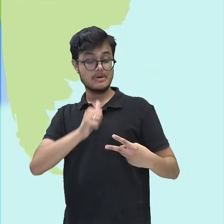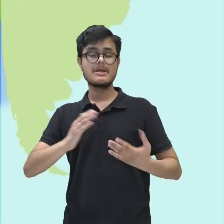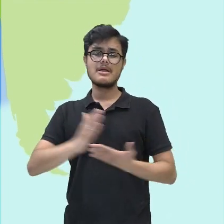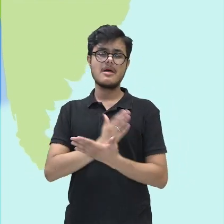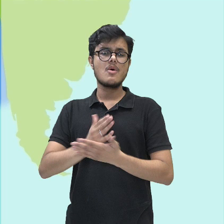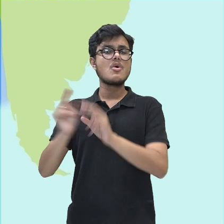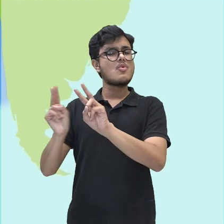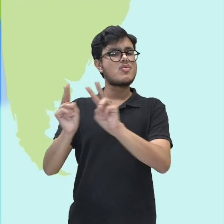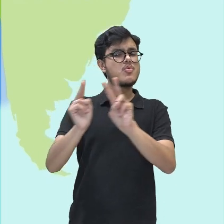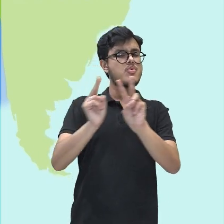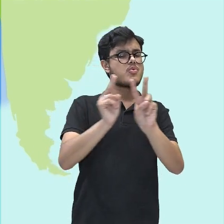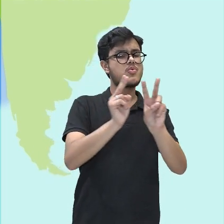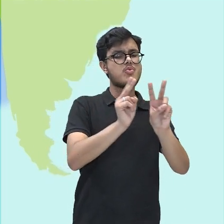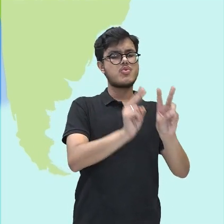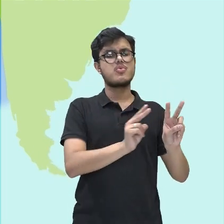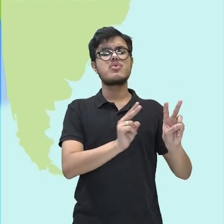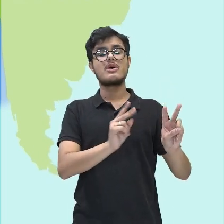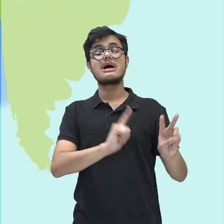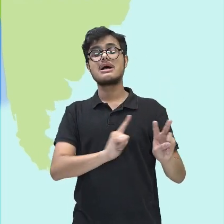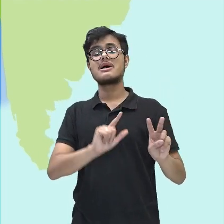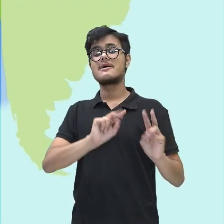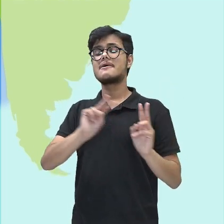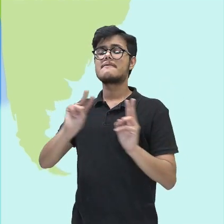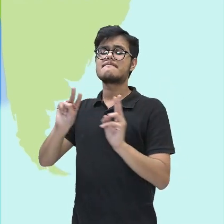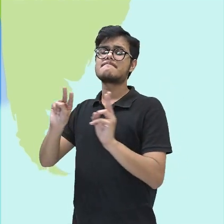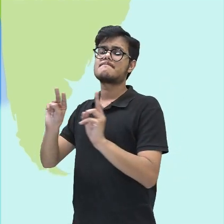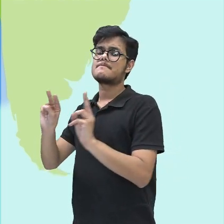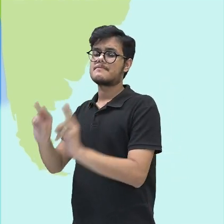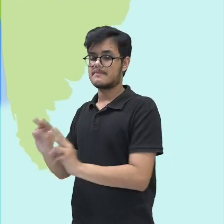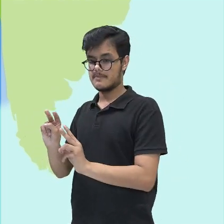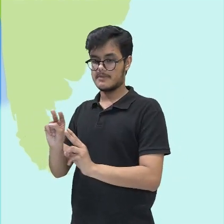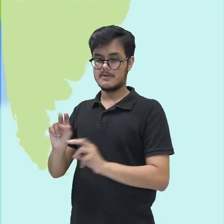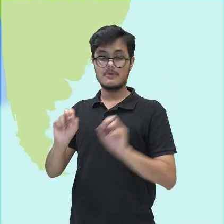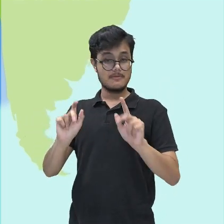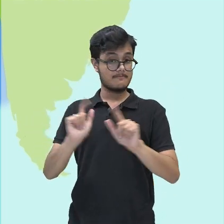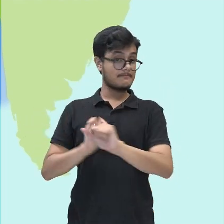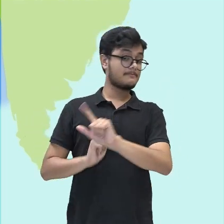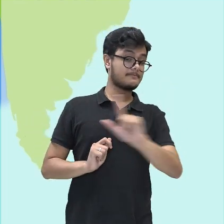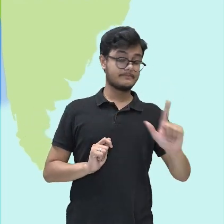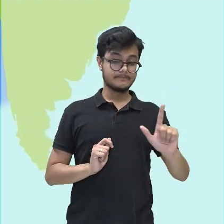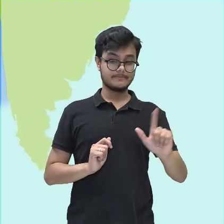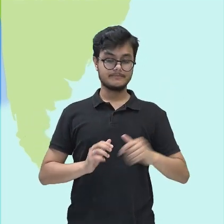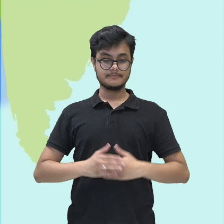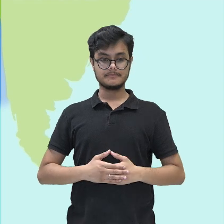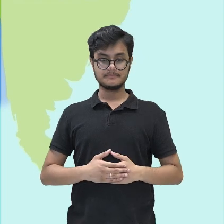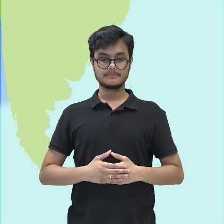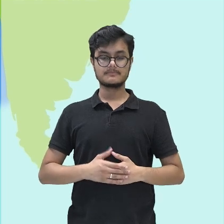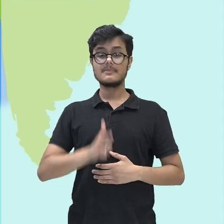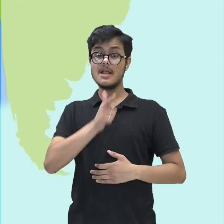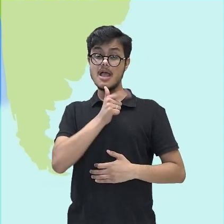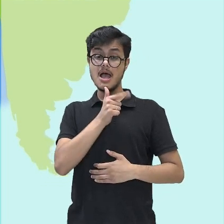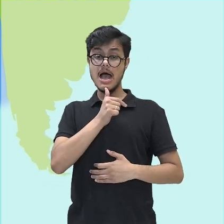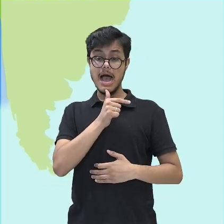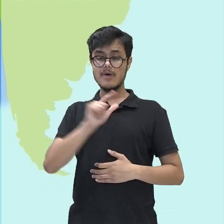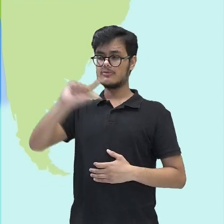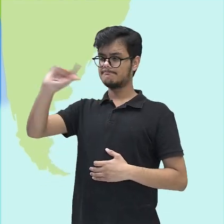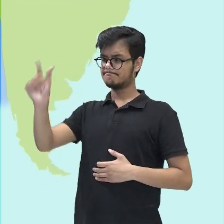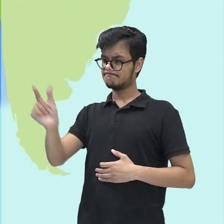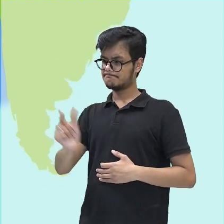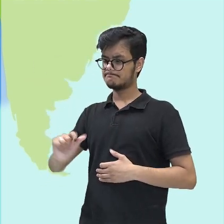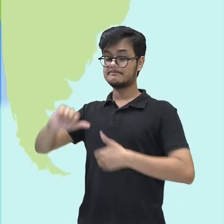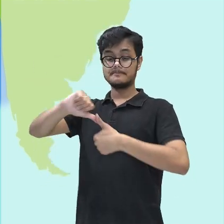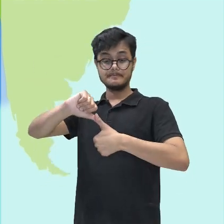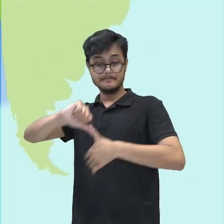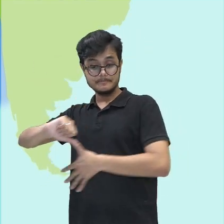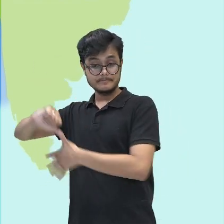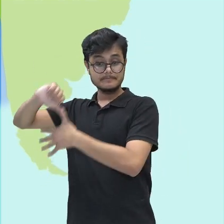da temperatura da superfície do mar no Pacífico Equatorial Leste. As águas na costa oeste da América do Sul tornam-se